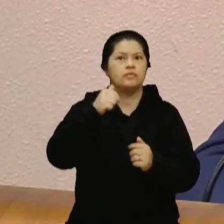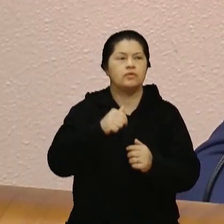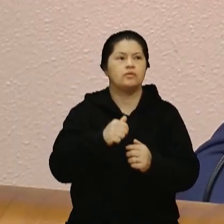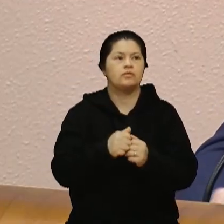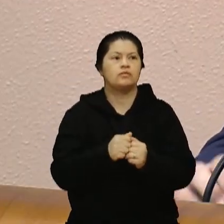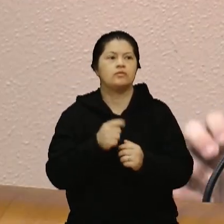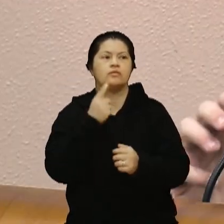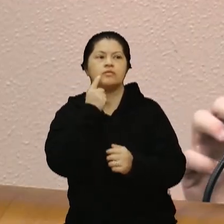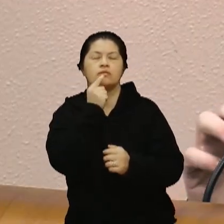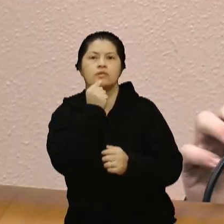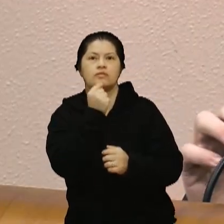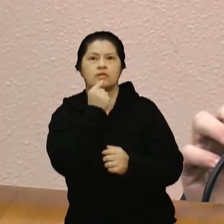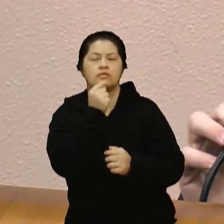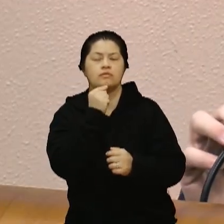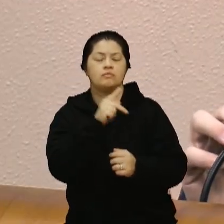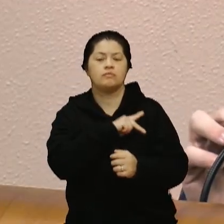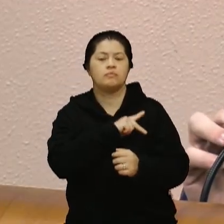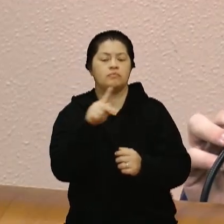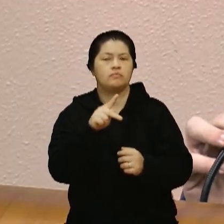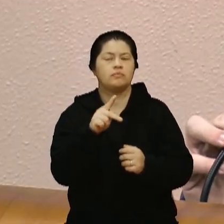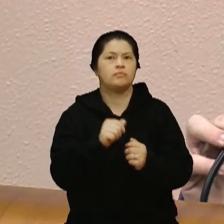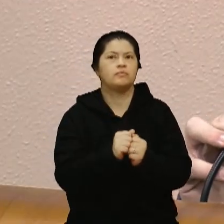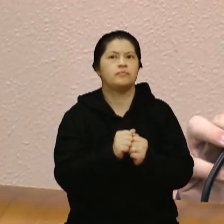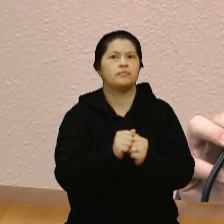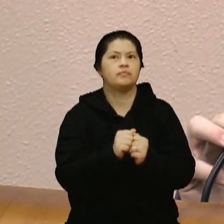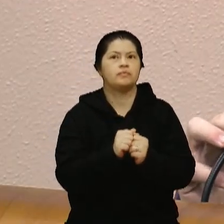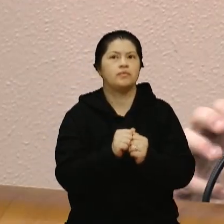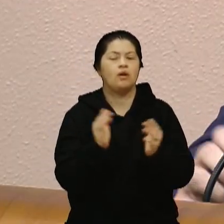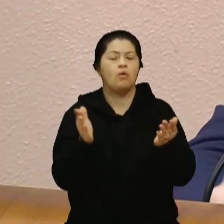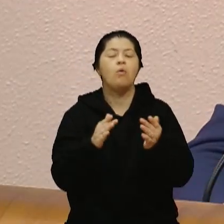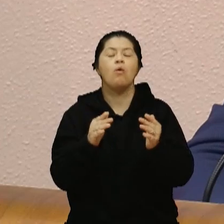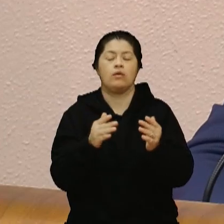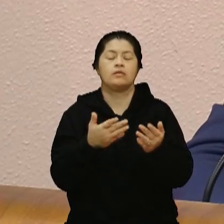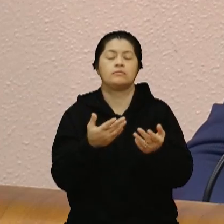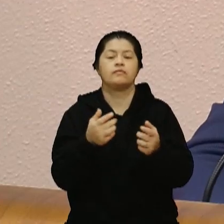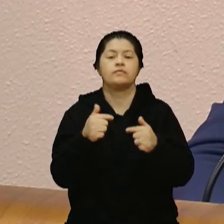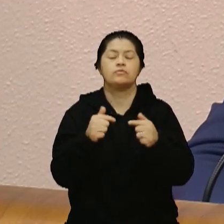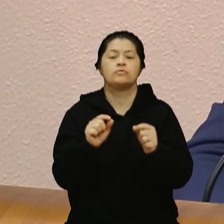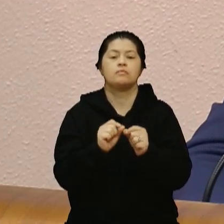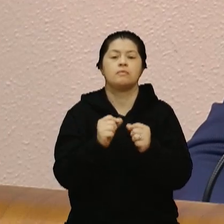primeiro vice-presidente desta casa, neste ato presidindo os trabalhos.